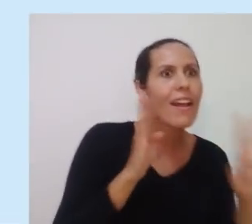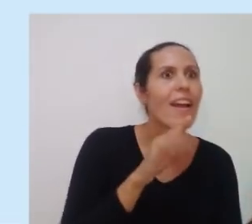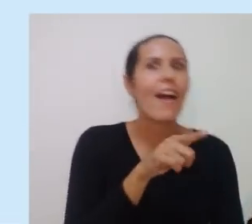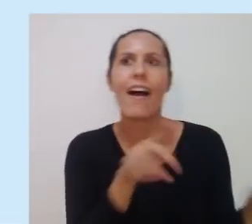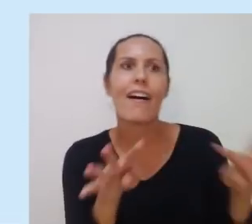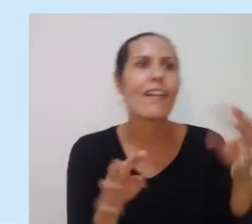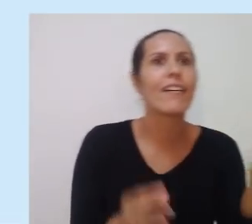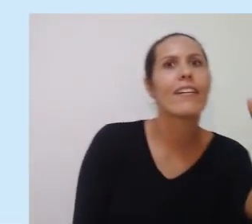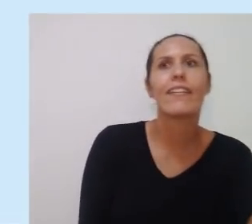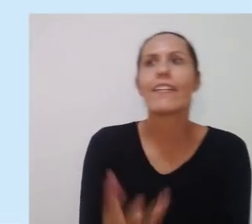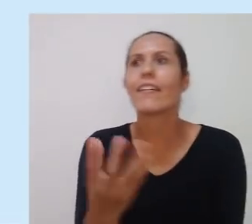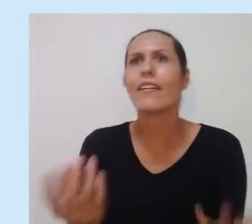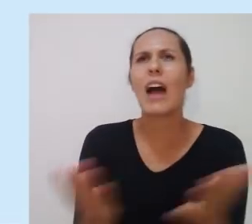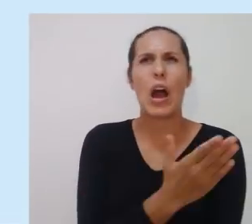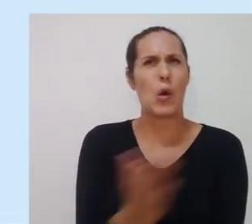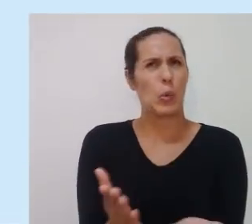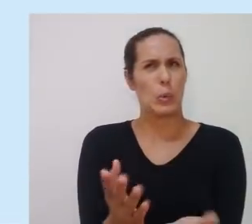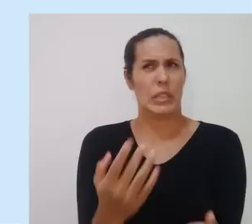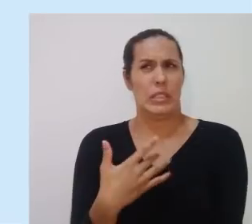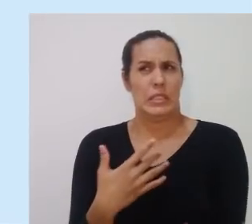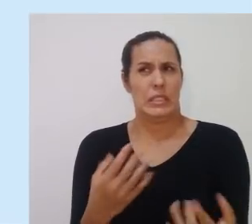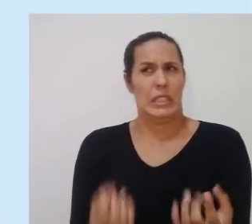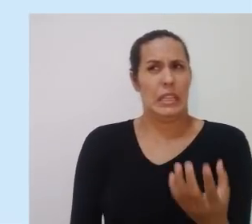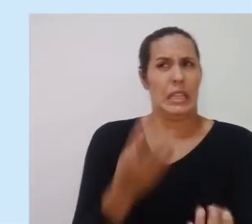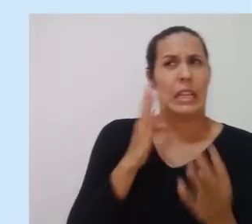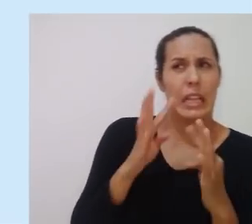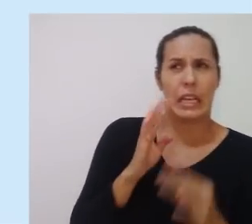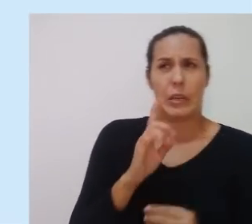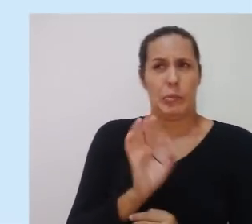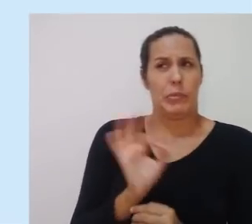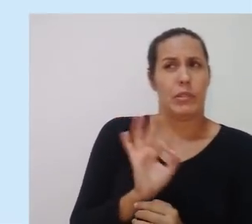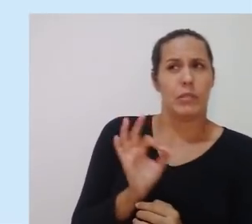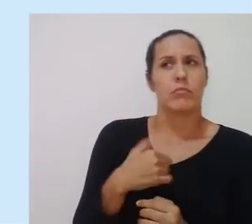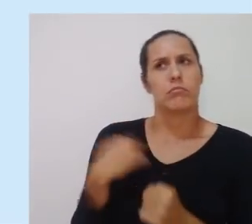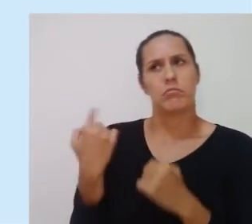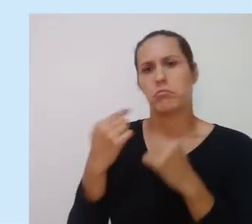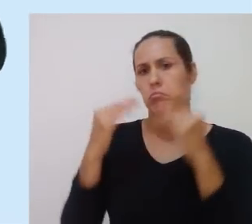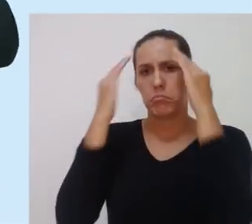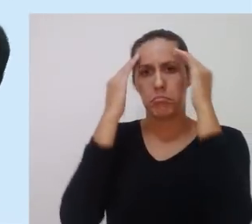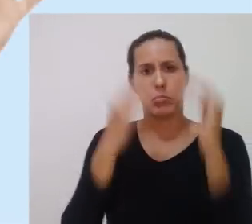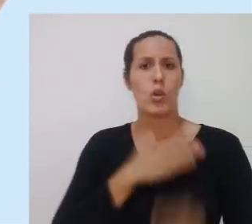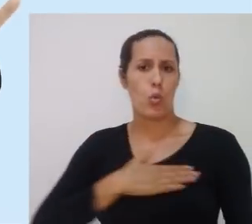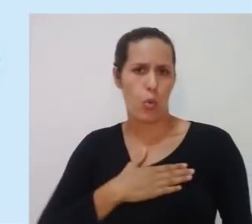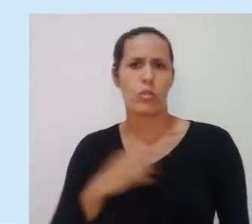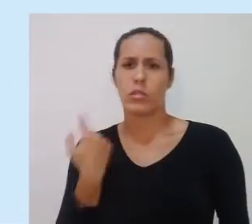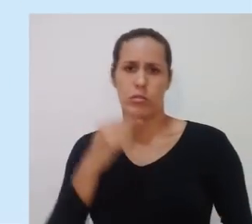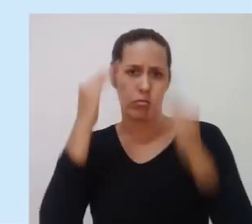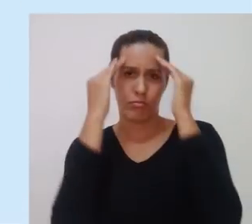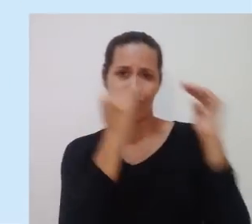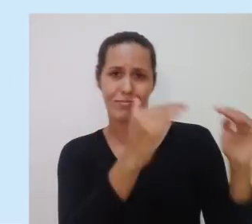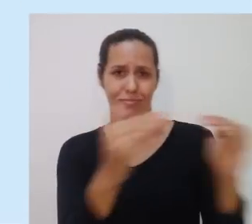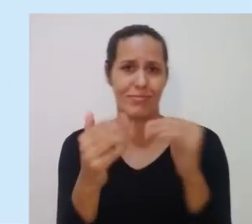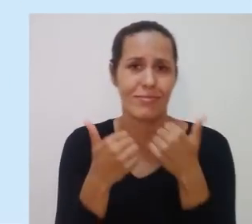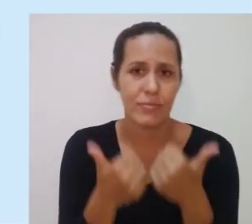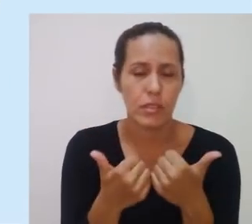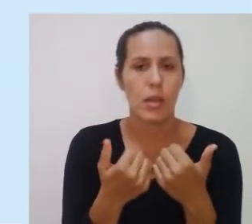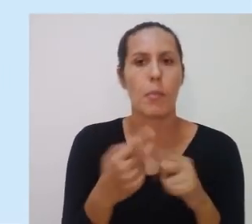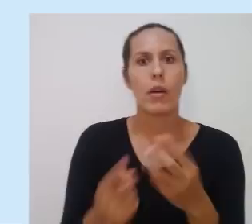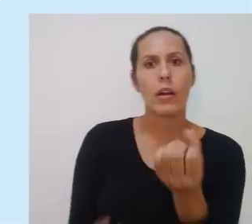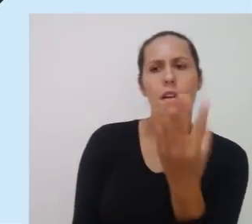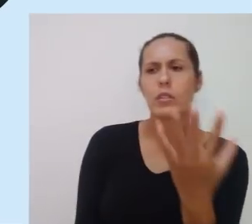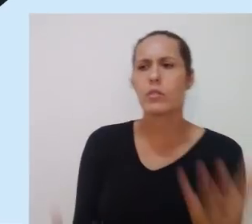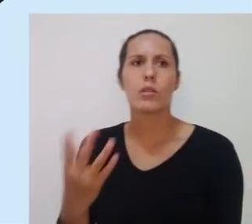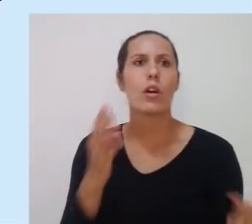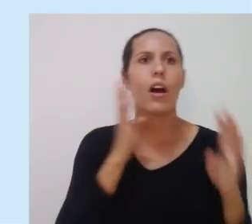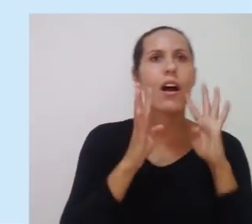Às vezes nem tanto, né? Às vezes não surgem coisas tão legais assim. Mas que tem gente que gosta, tudo bem, a gente respeita.